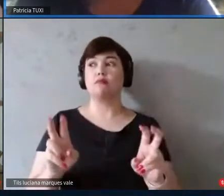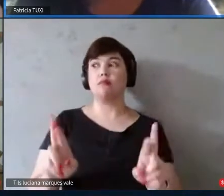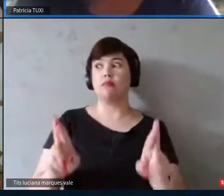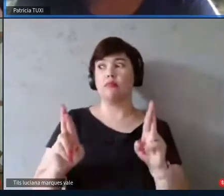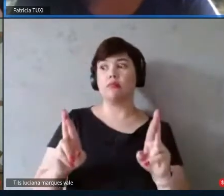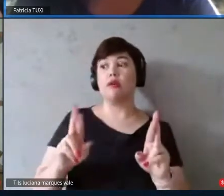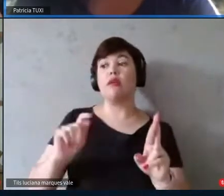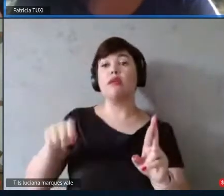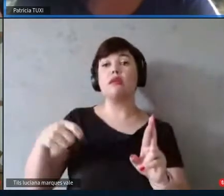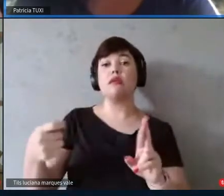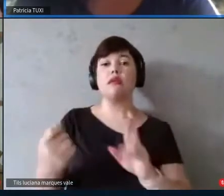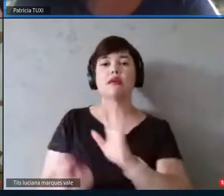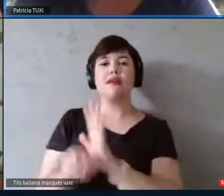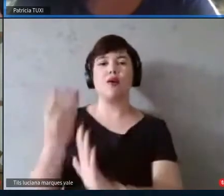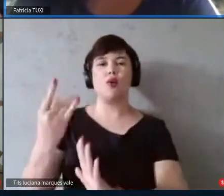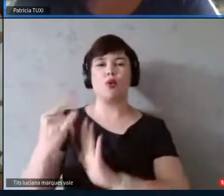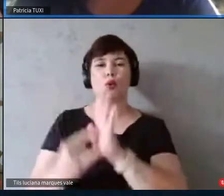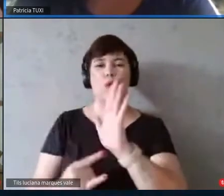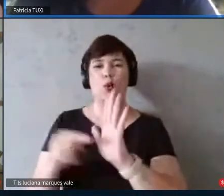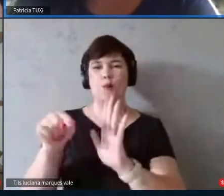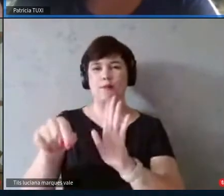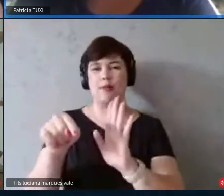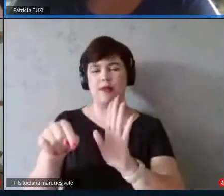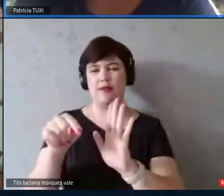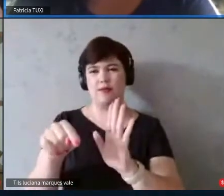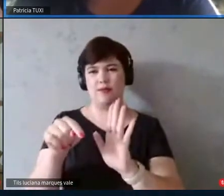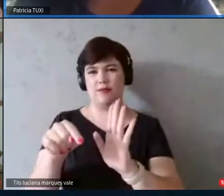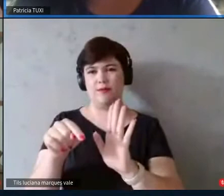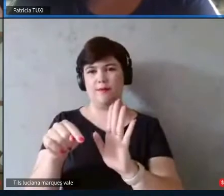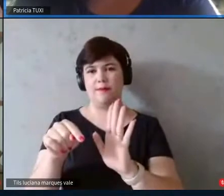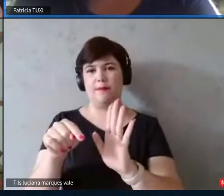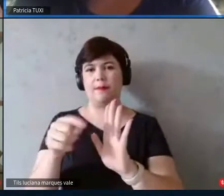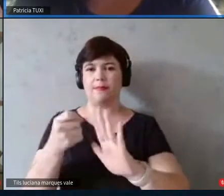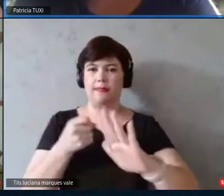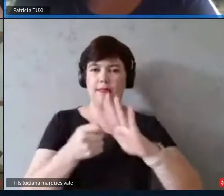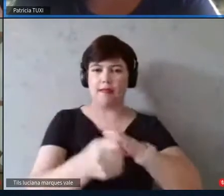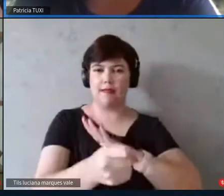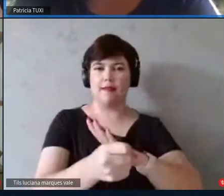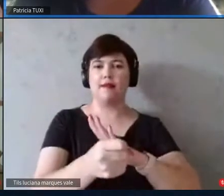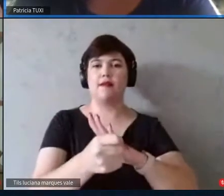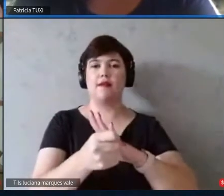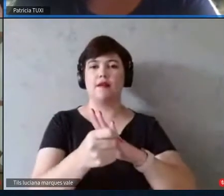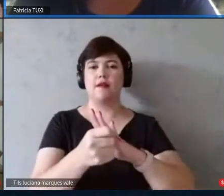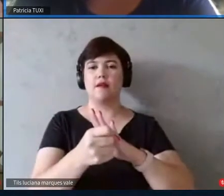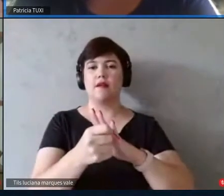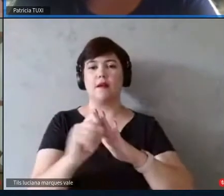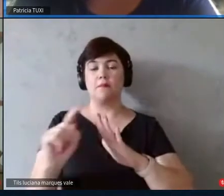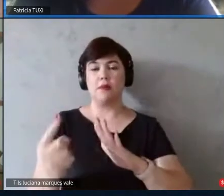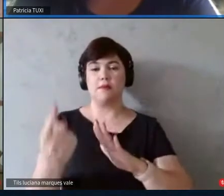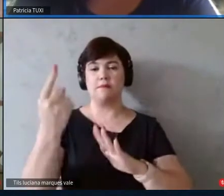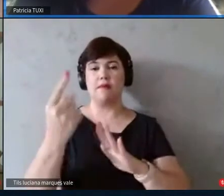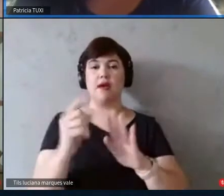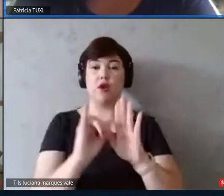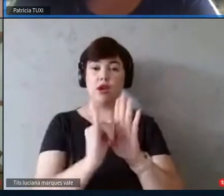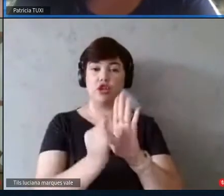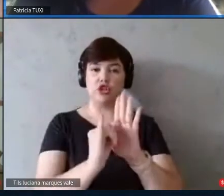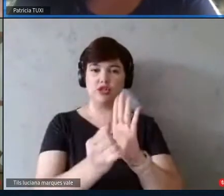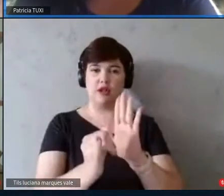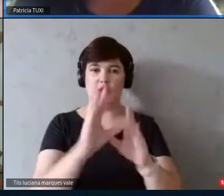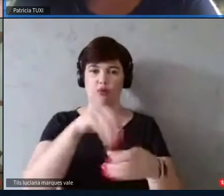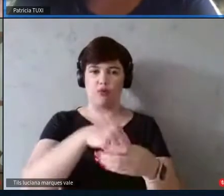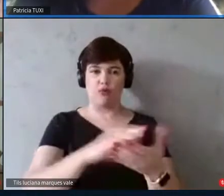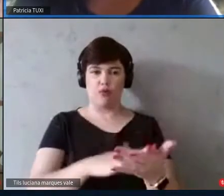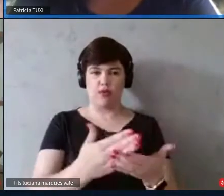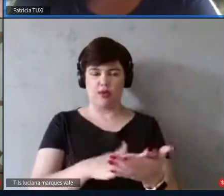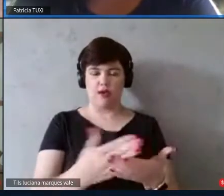quem criou esses documentos dos ingressos, do ingresso primeiro por edital dos